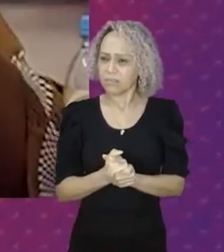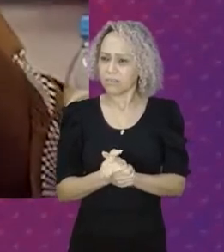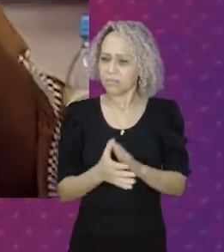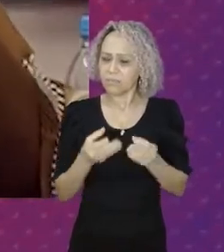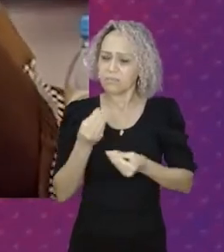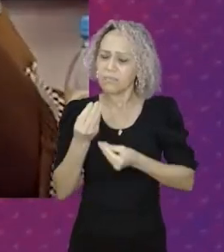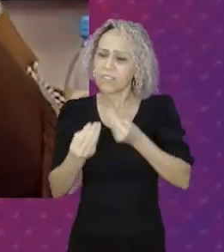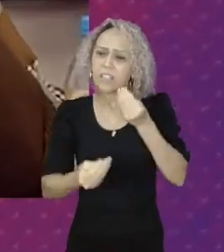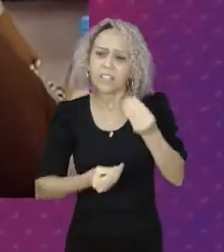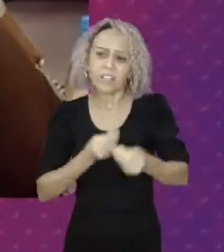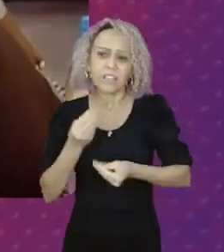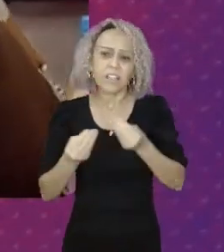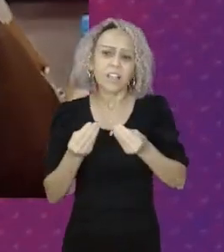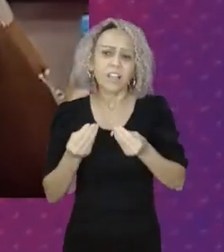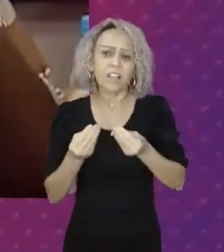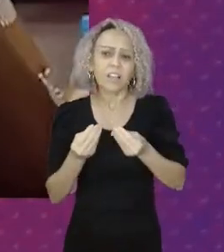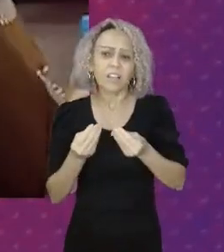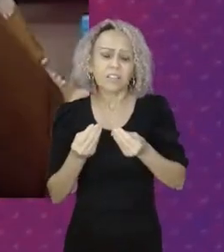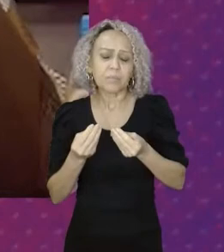para ter